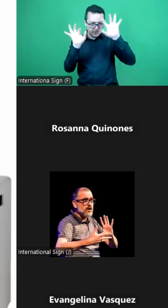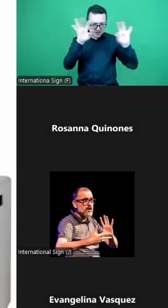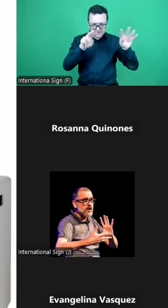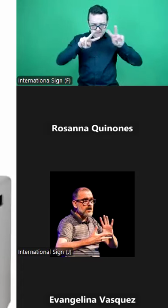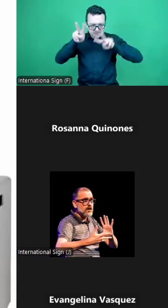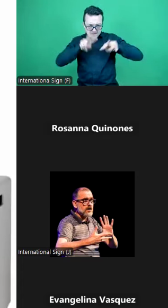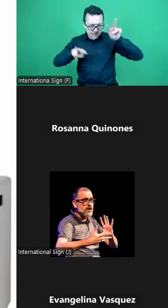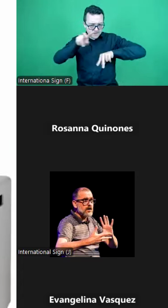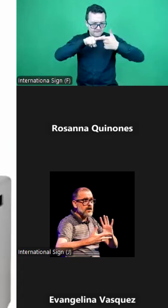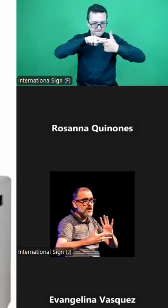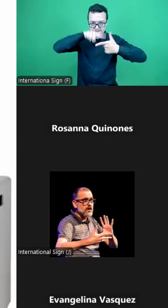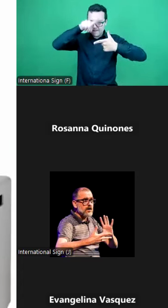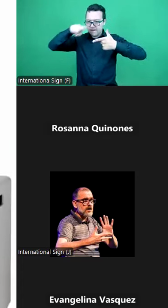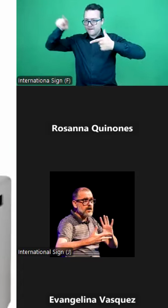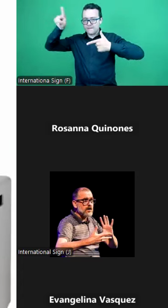temos